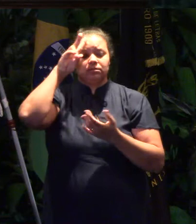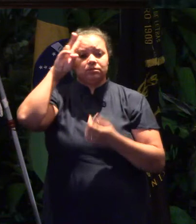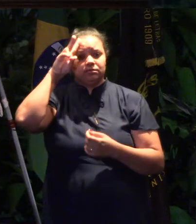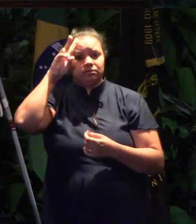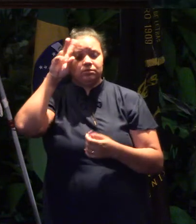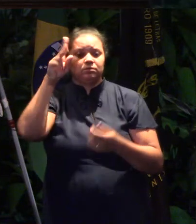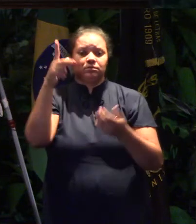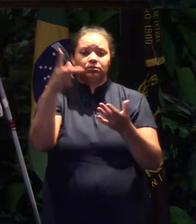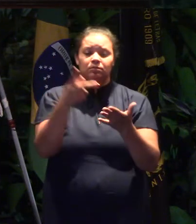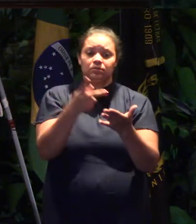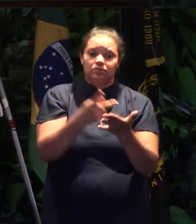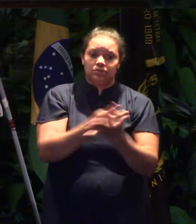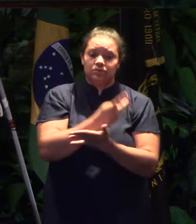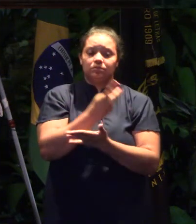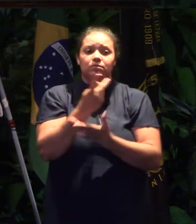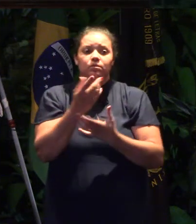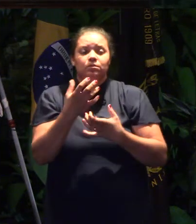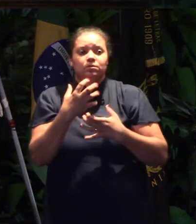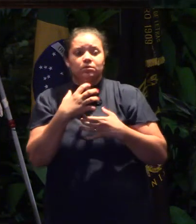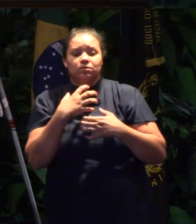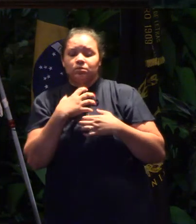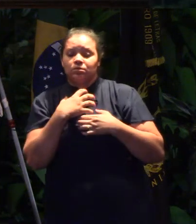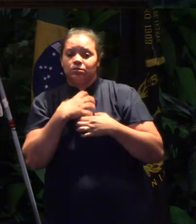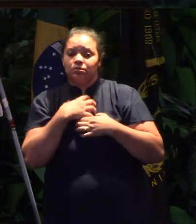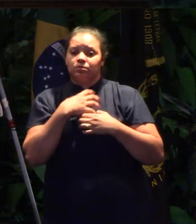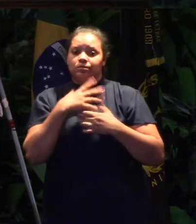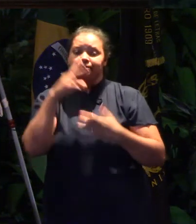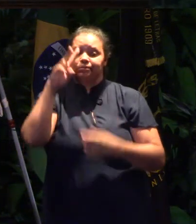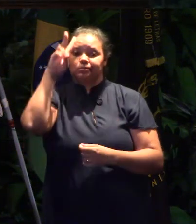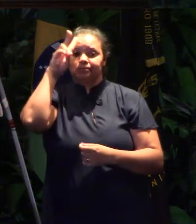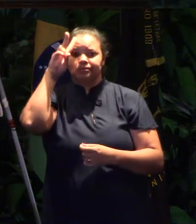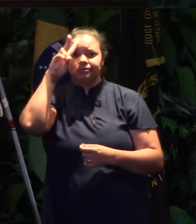dos acontecimentos, a memória das sensações, a memória